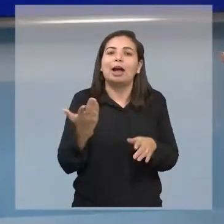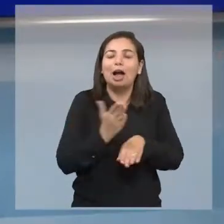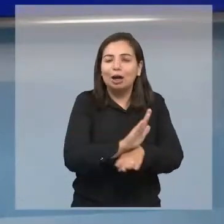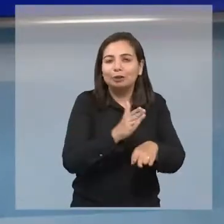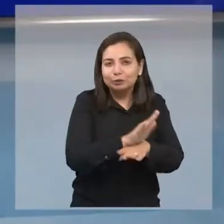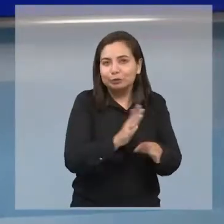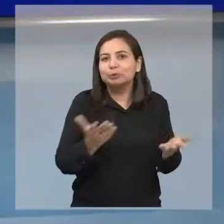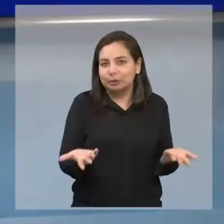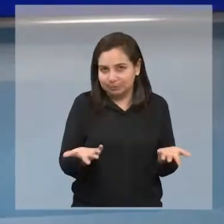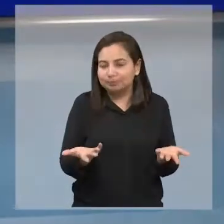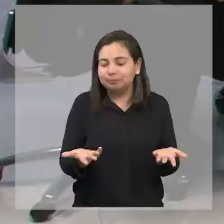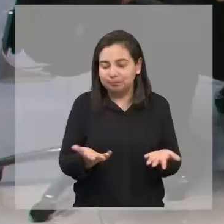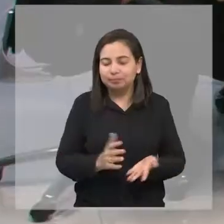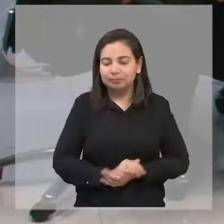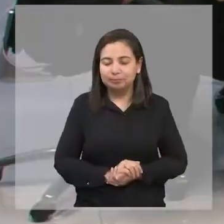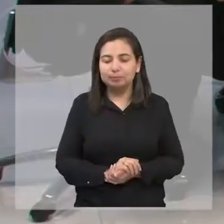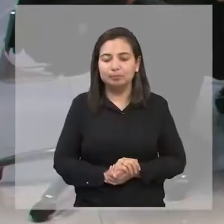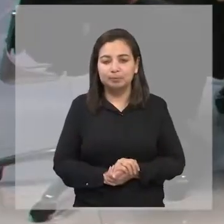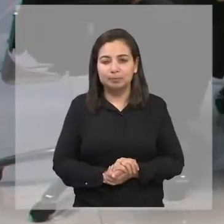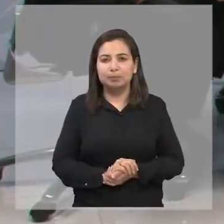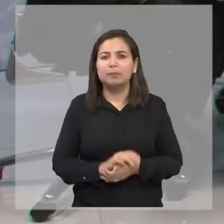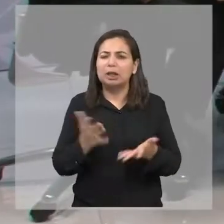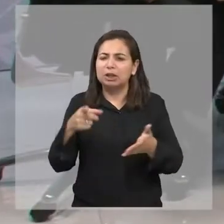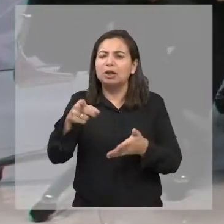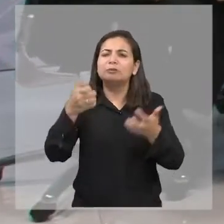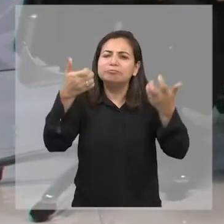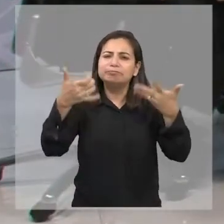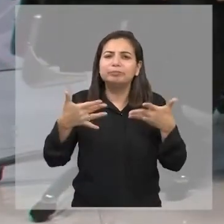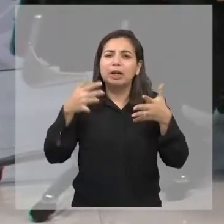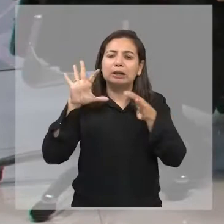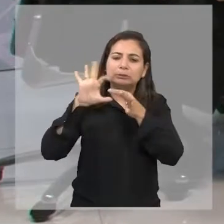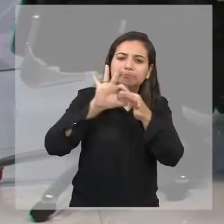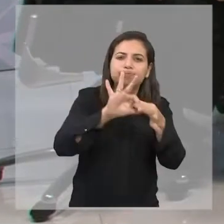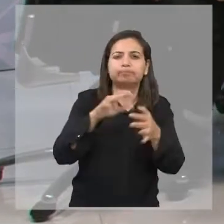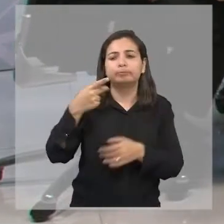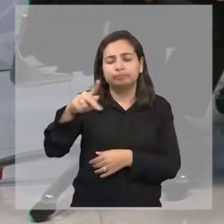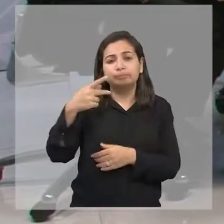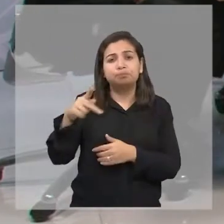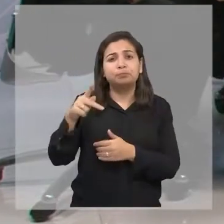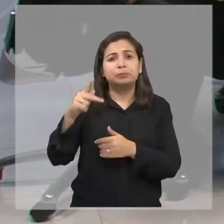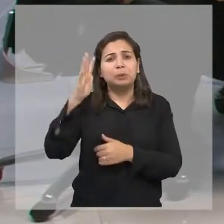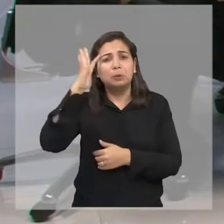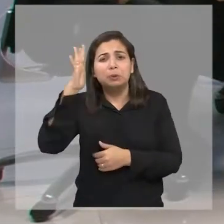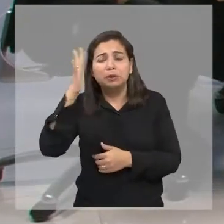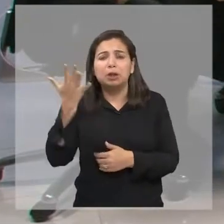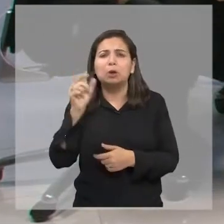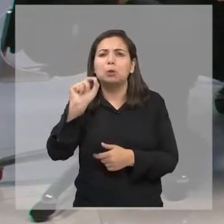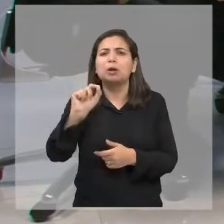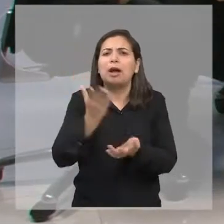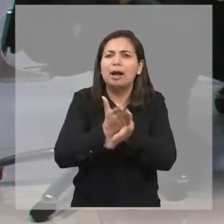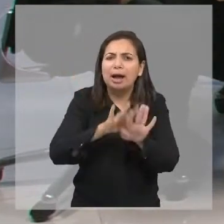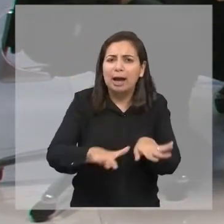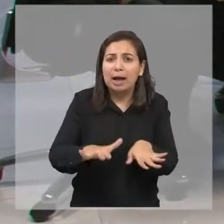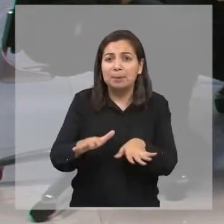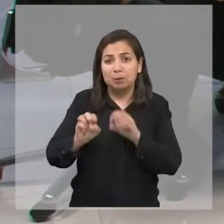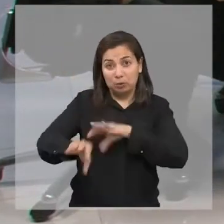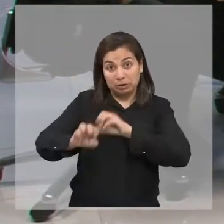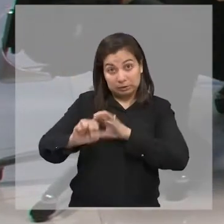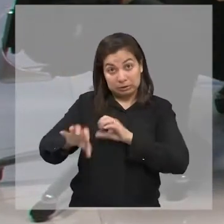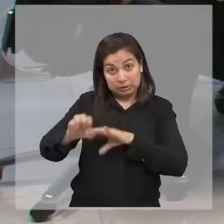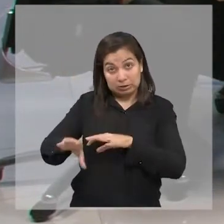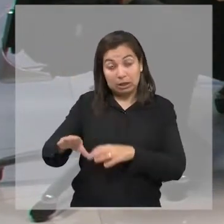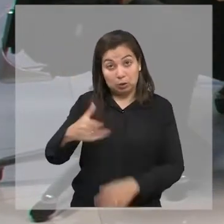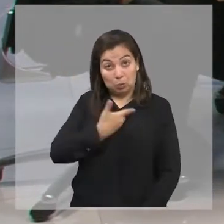era esse. Muito simples. Qual Vamos lá. Formule aí a sua ideia de acabar com o ensino público